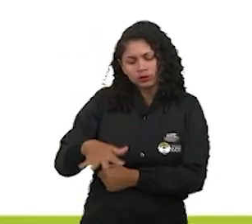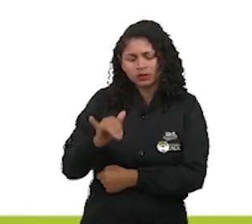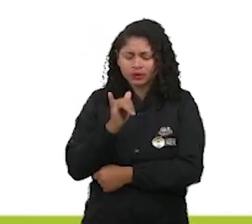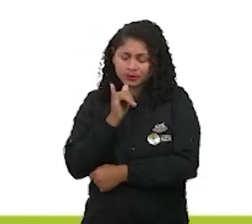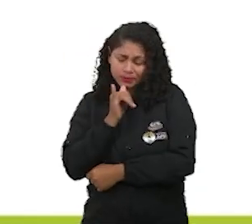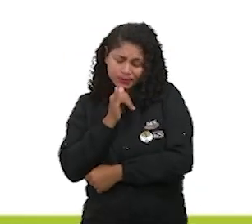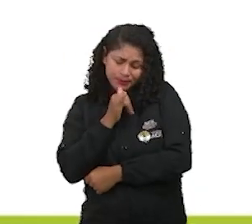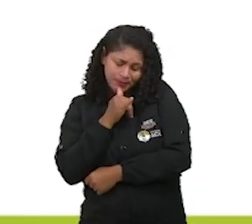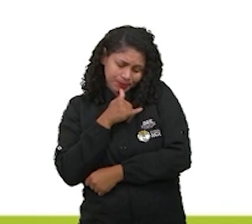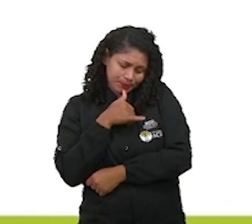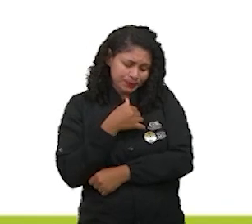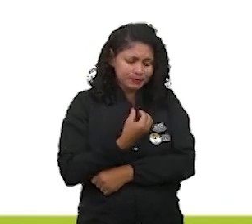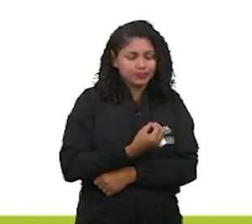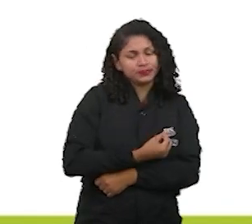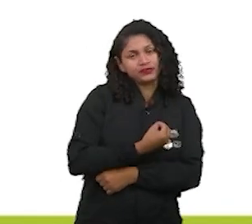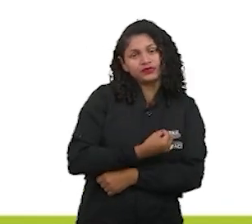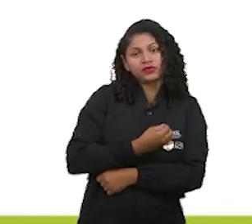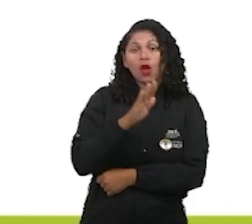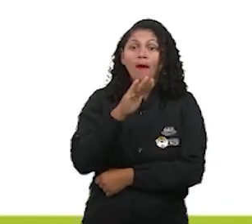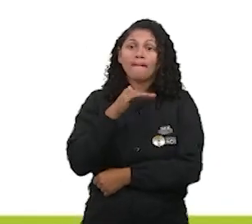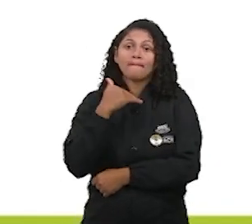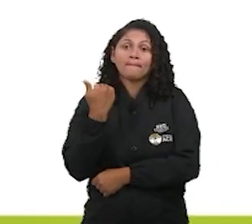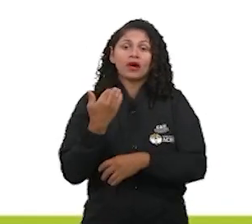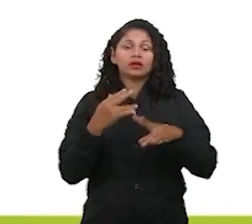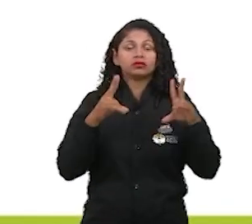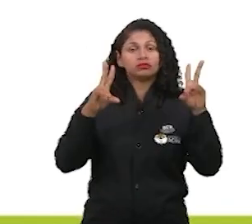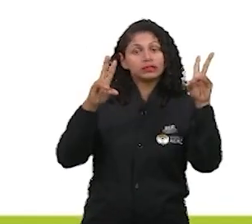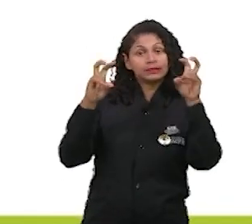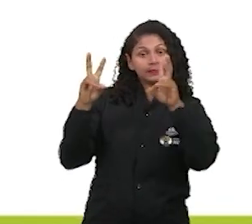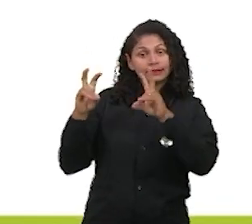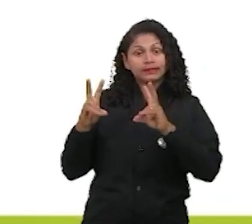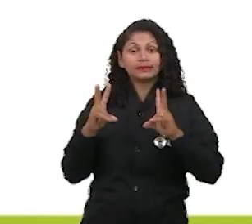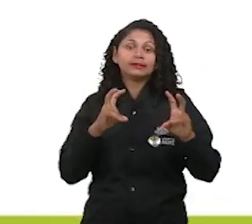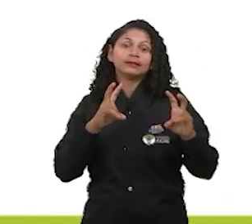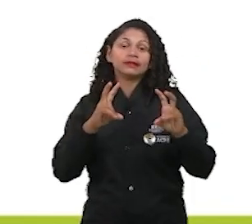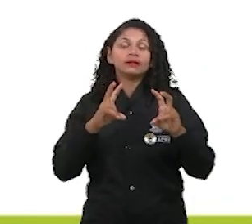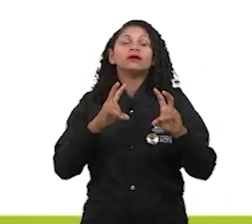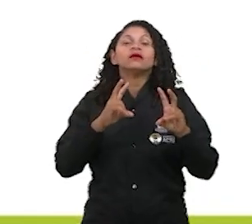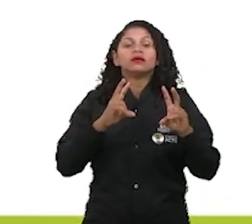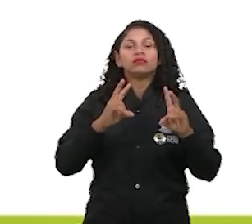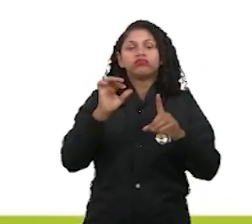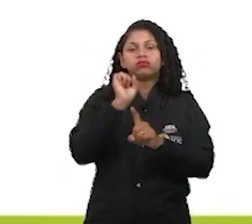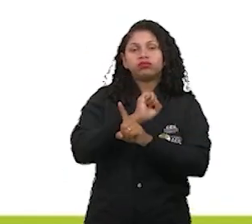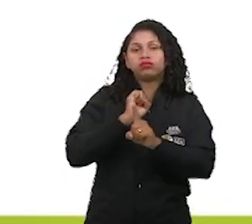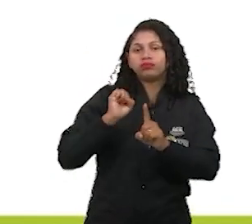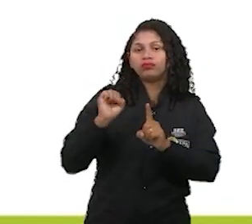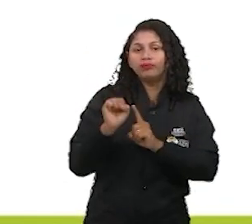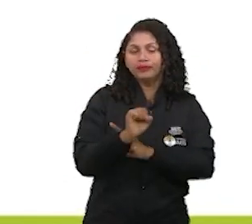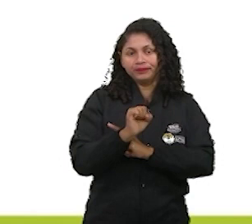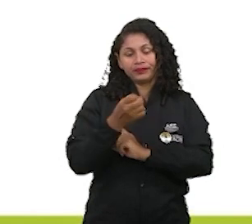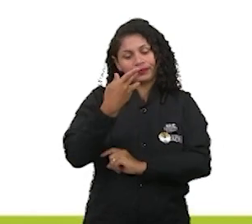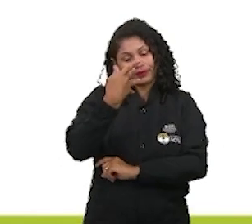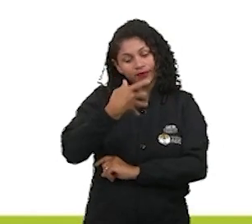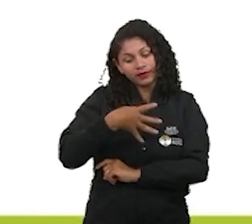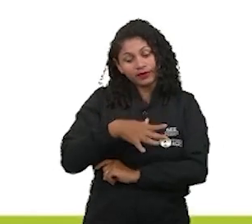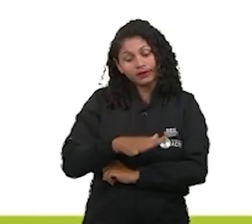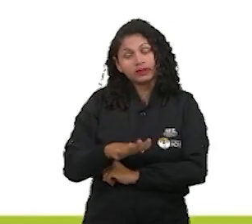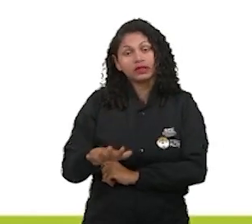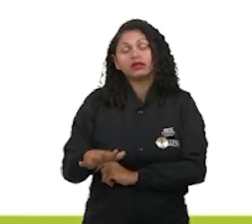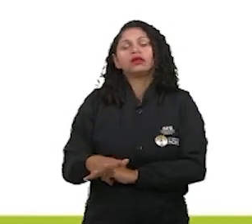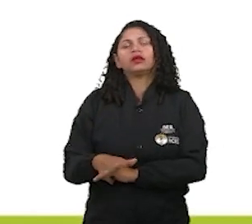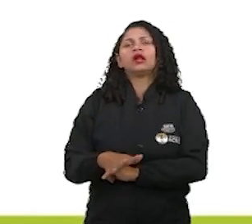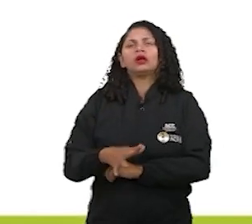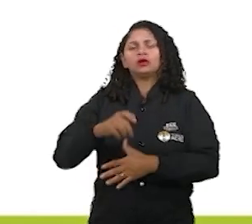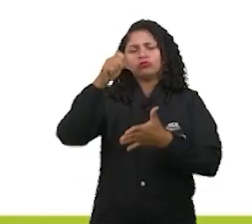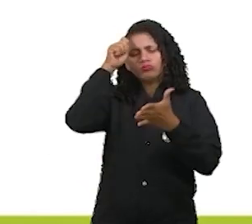da vida, morte, temática social. Nessa infância, inclusive, ele trata justamente da infância dele,